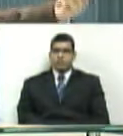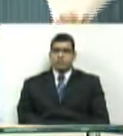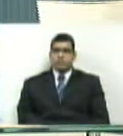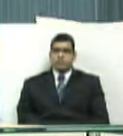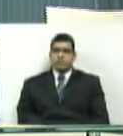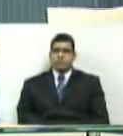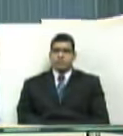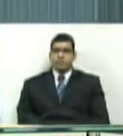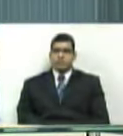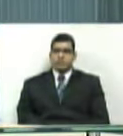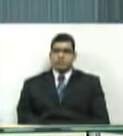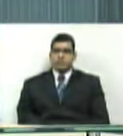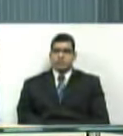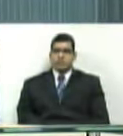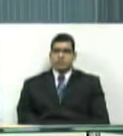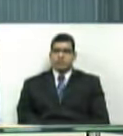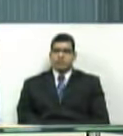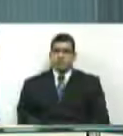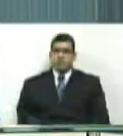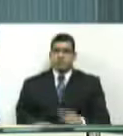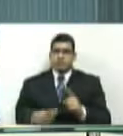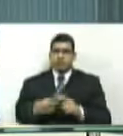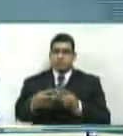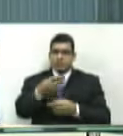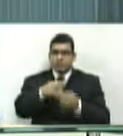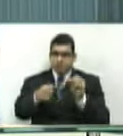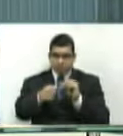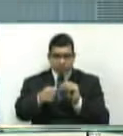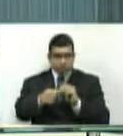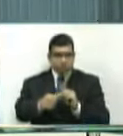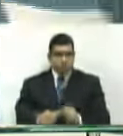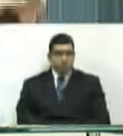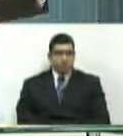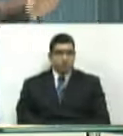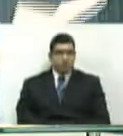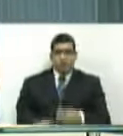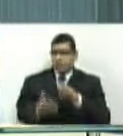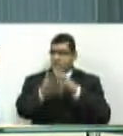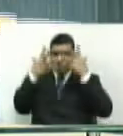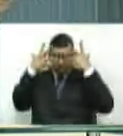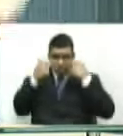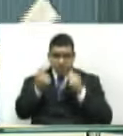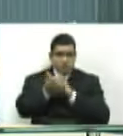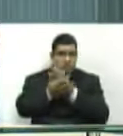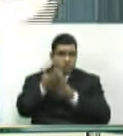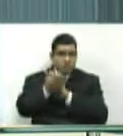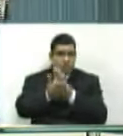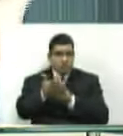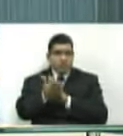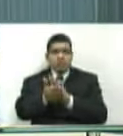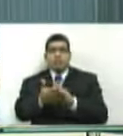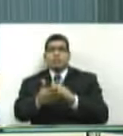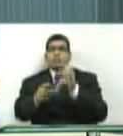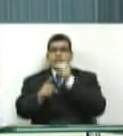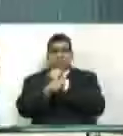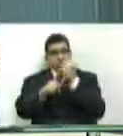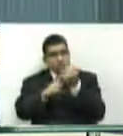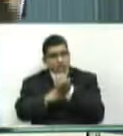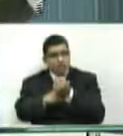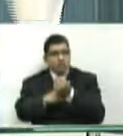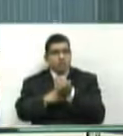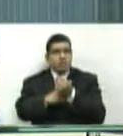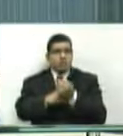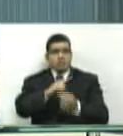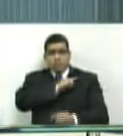Ninguém vai ser responsabilizado por isso? Ninguém vai explicar para a Assembleia, para a sociedade, para